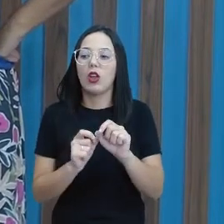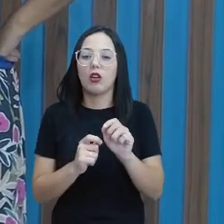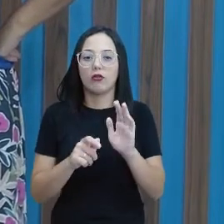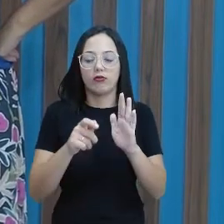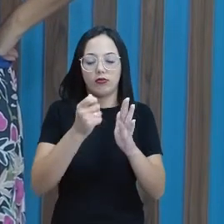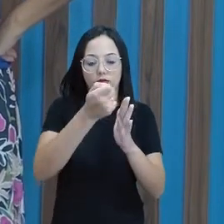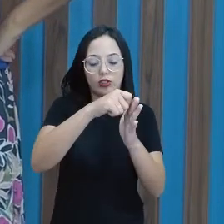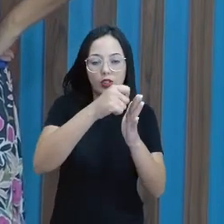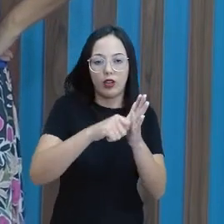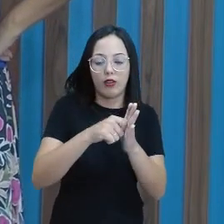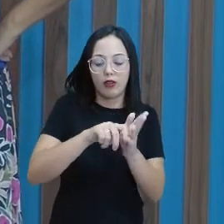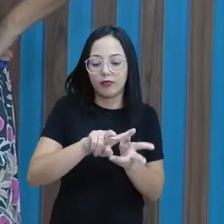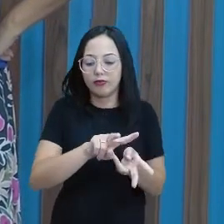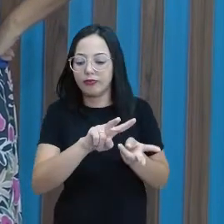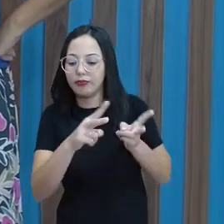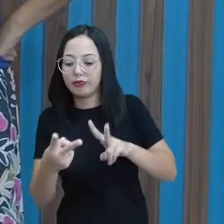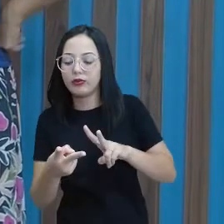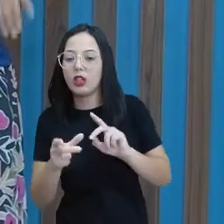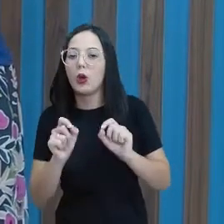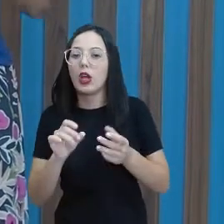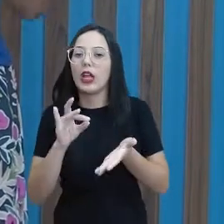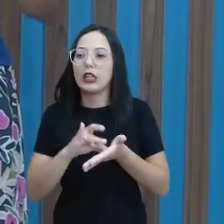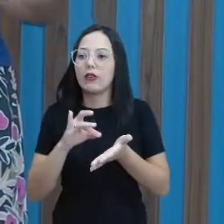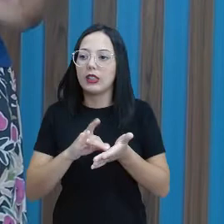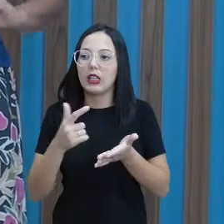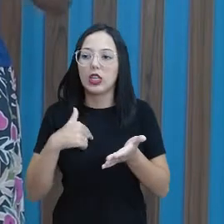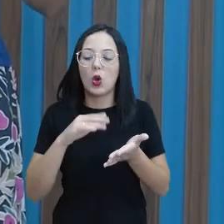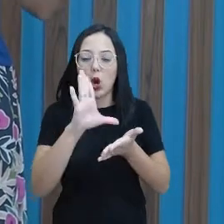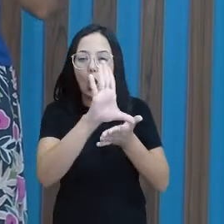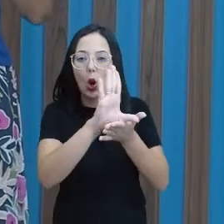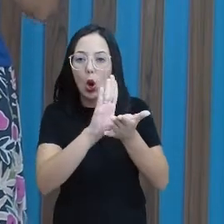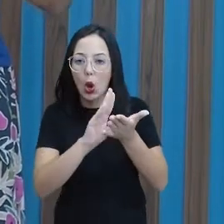transcrever. Transcrever é literalmente copiar